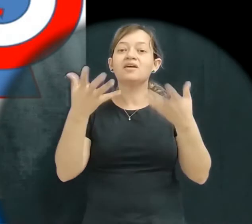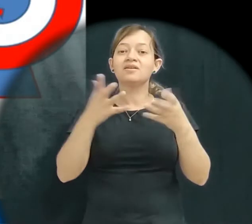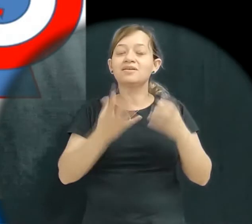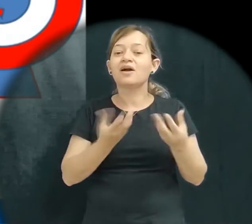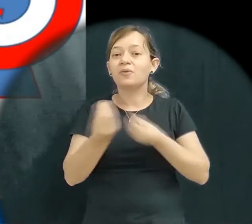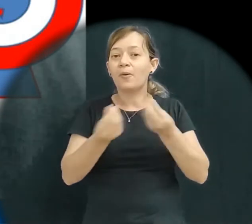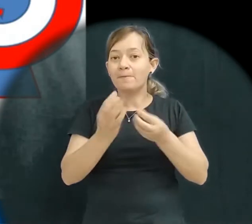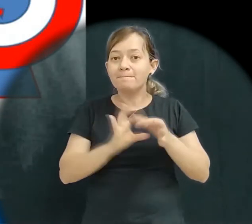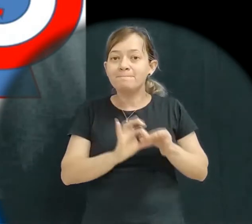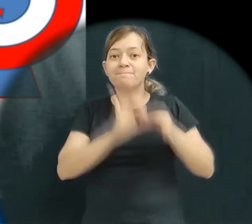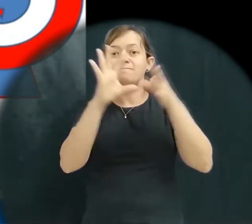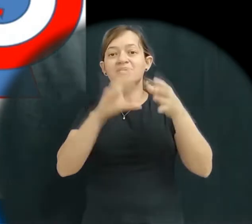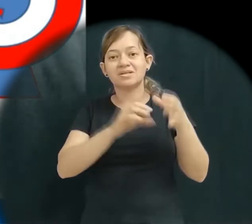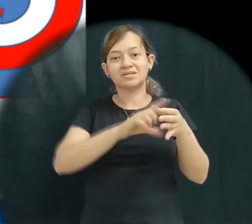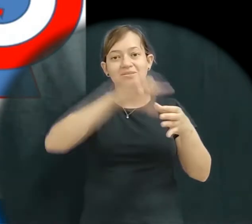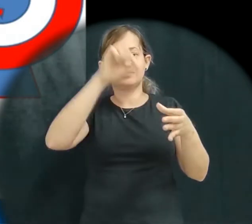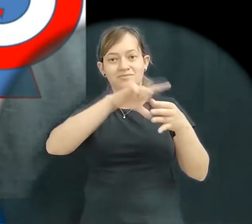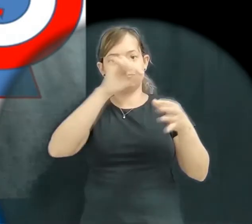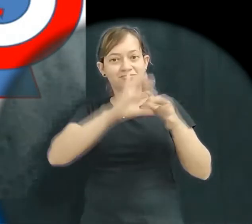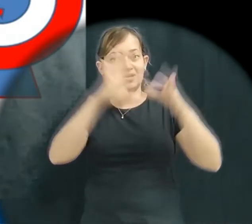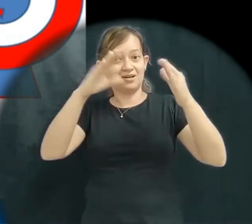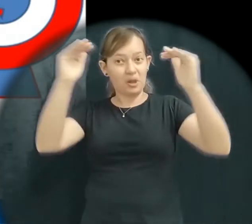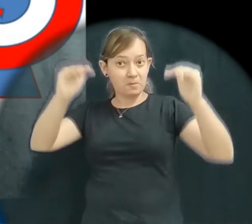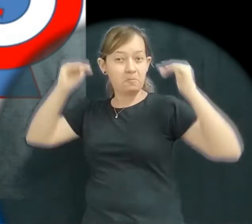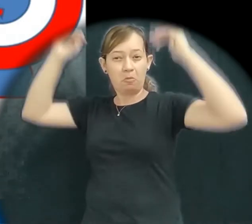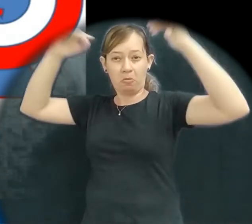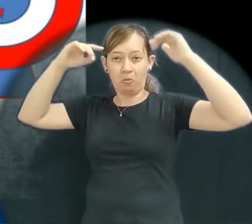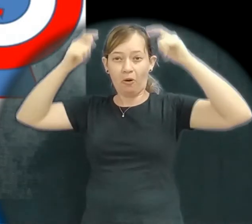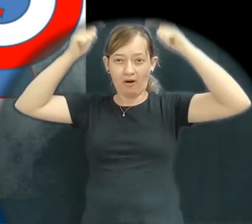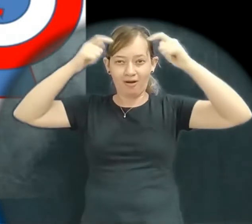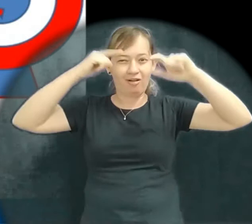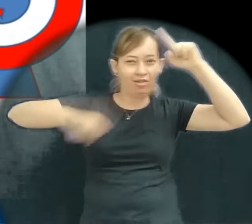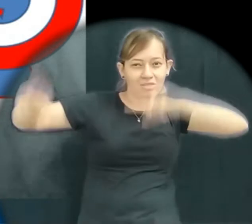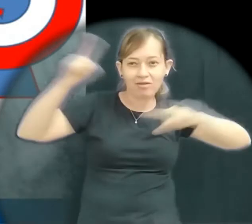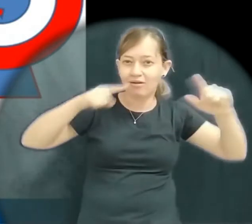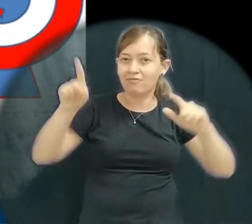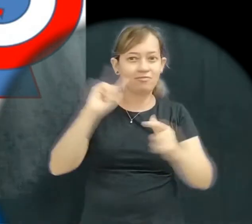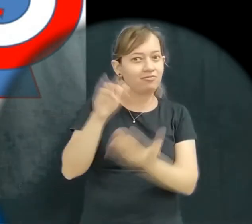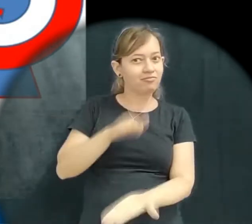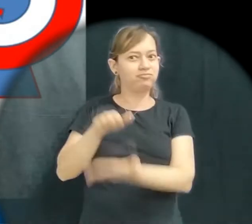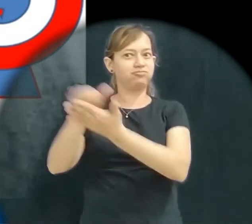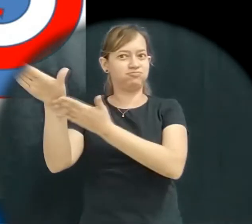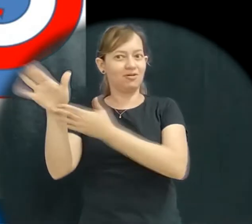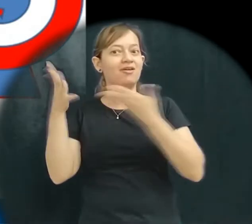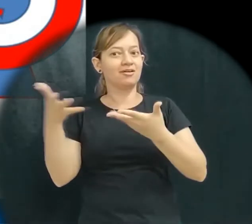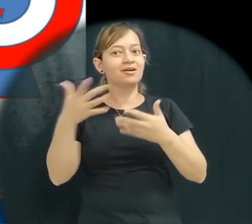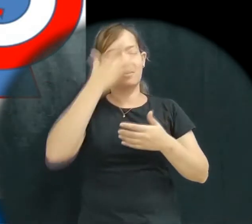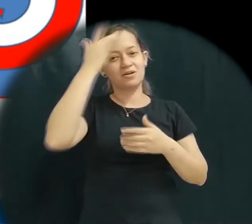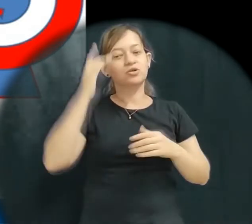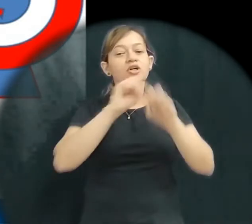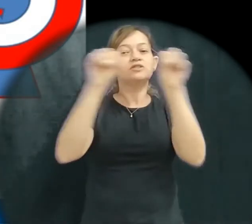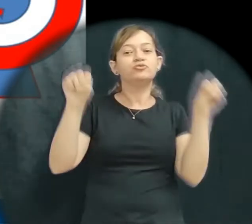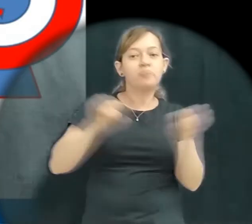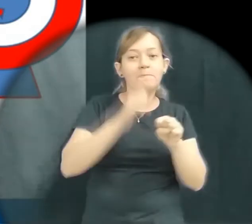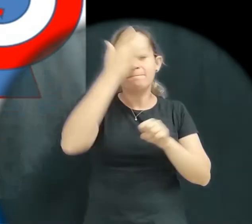democracia, tirar os ditadores do poder e implantar um sistema democrático em que o povo escolhe os seus